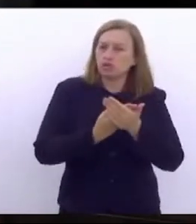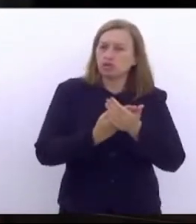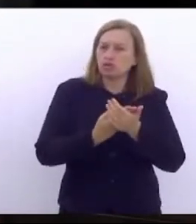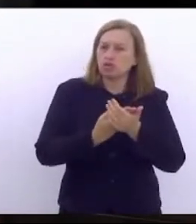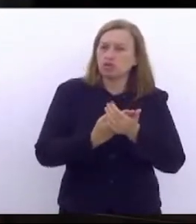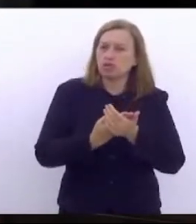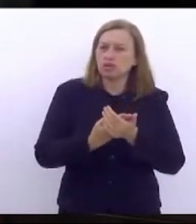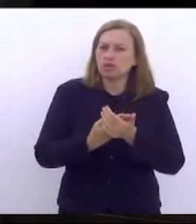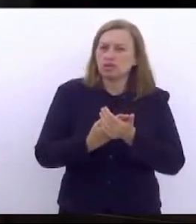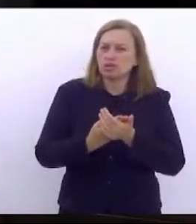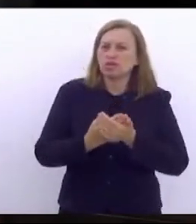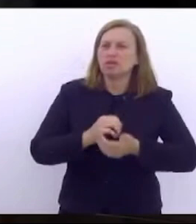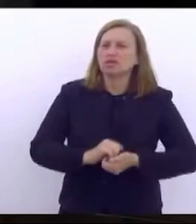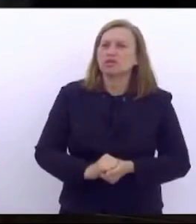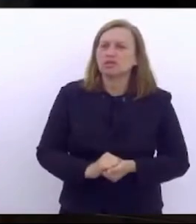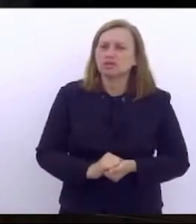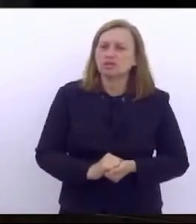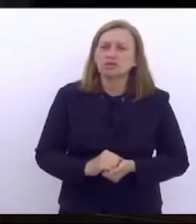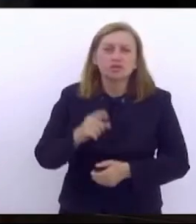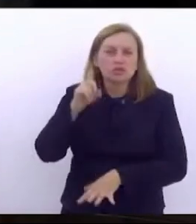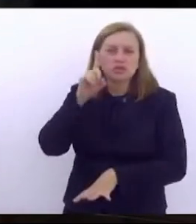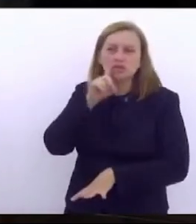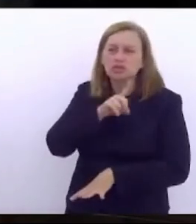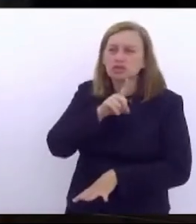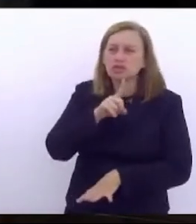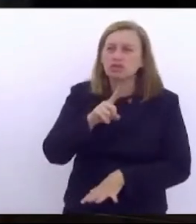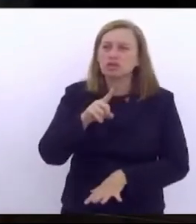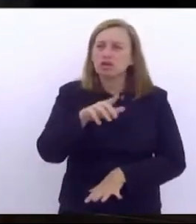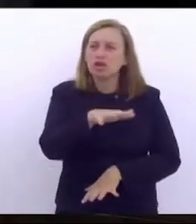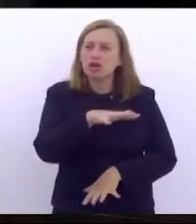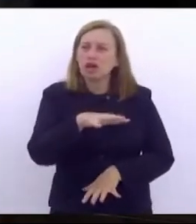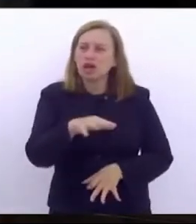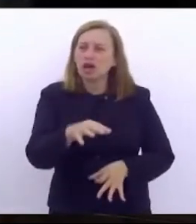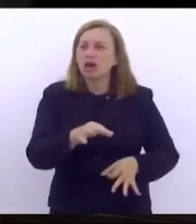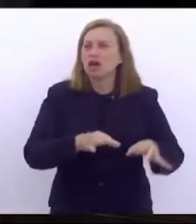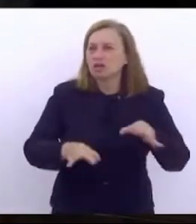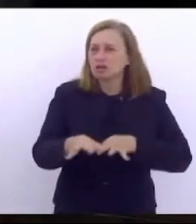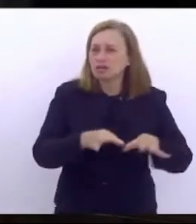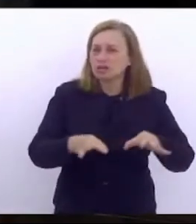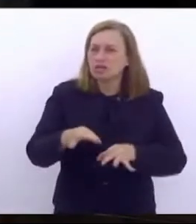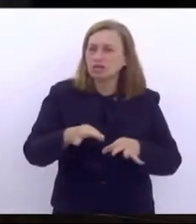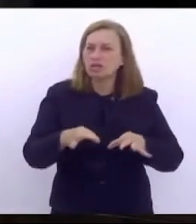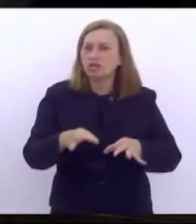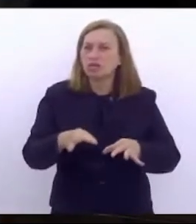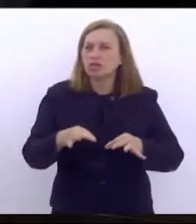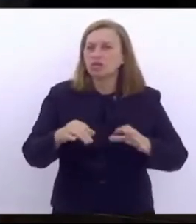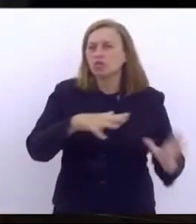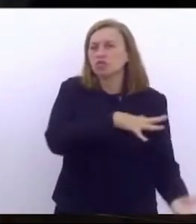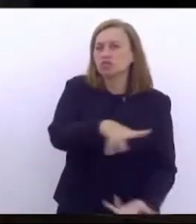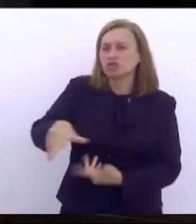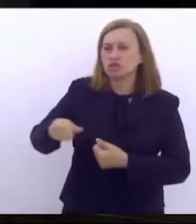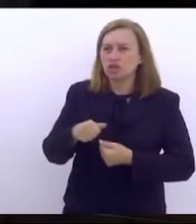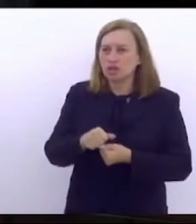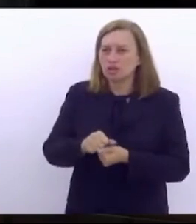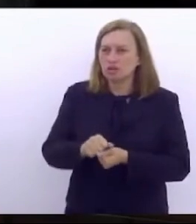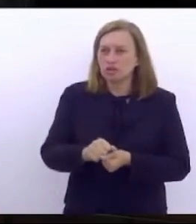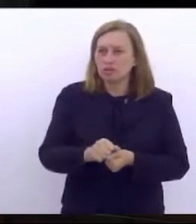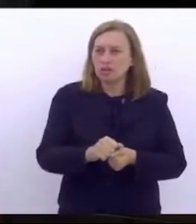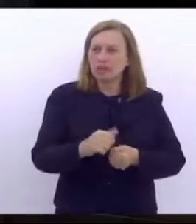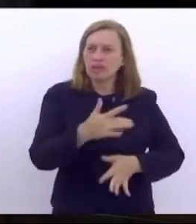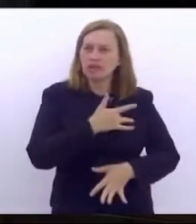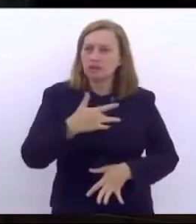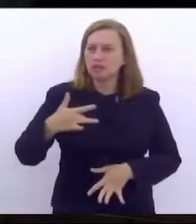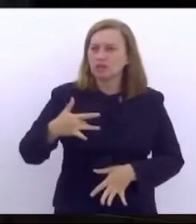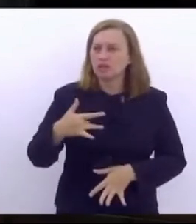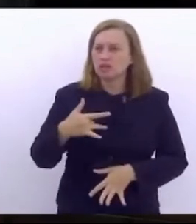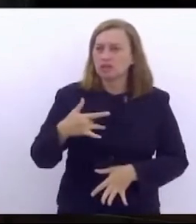do Guttmacher Institute e da Organização Mundial da Saúde demonstra que a criminalização não produz impacto relevante sobre o